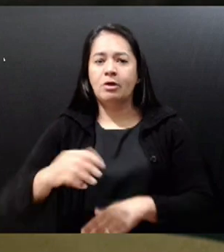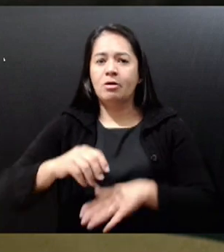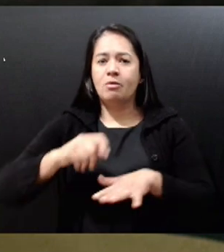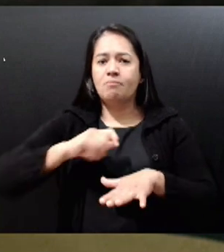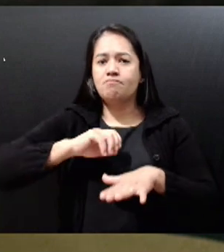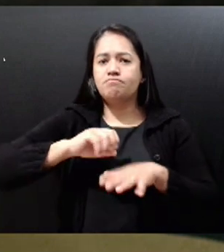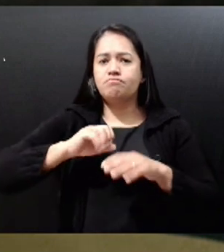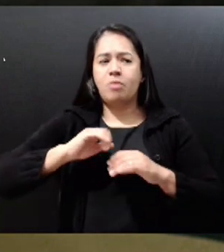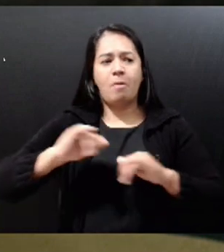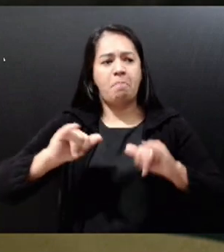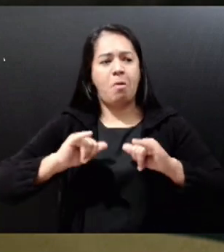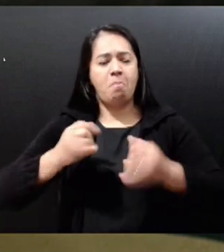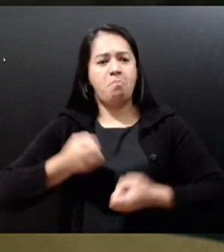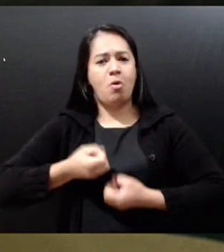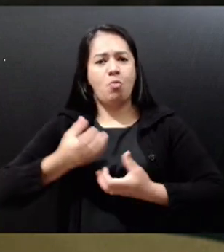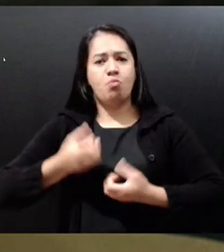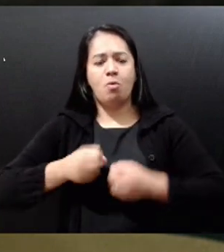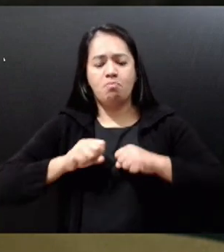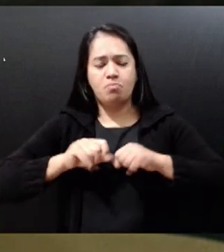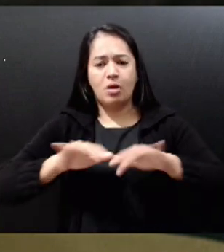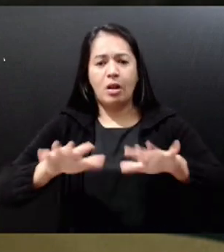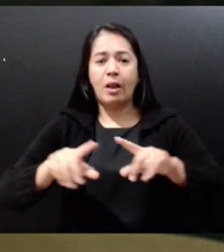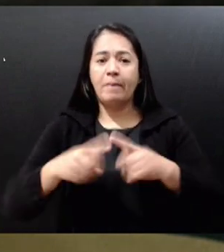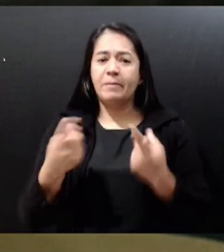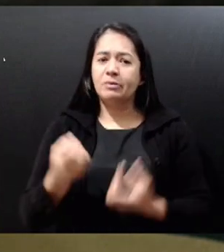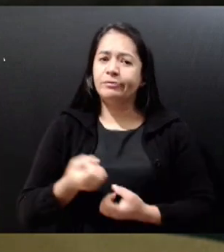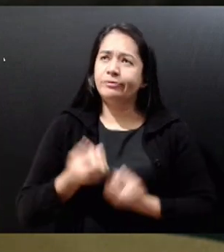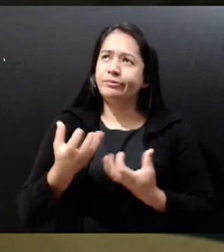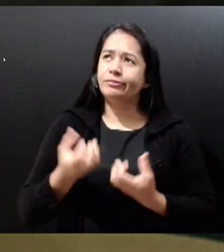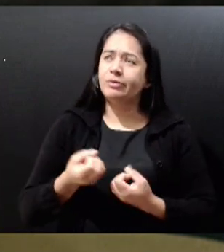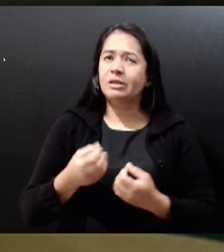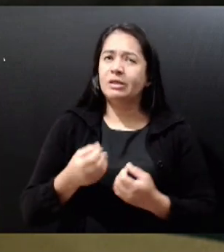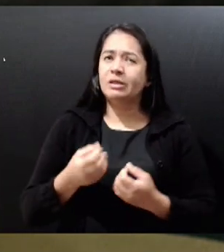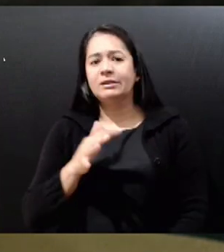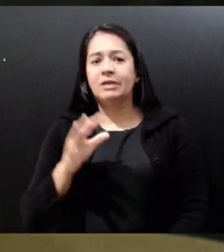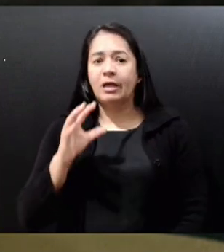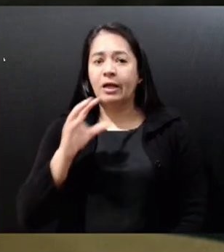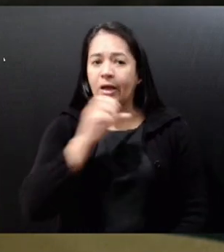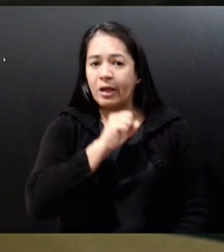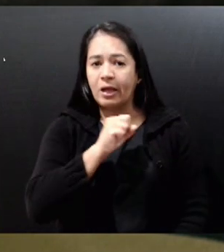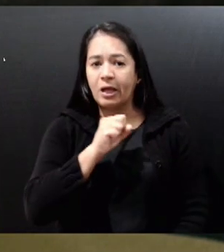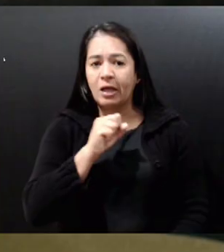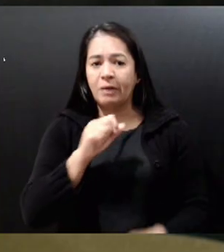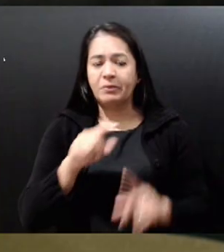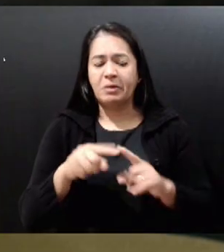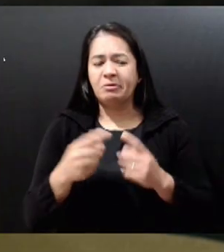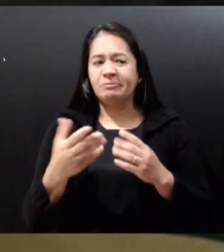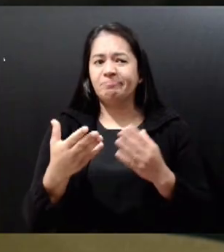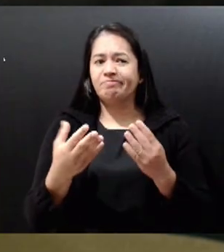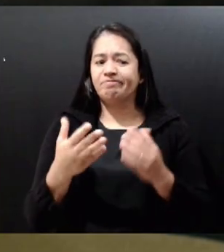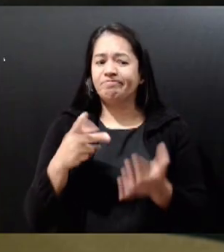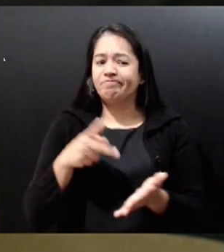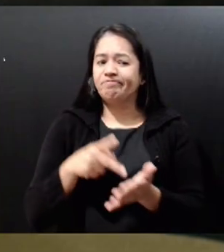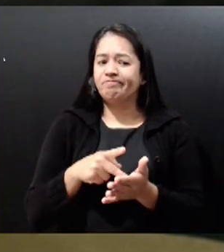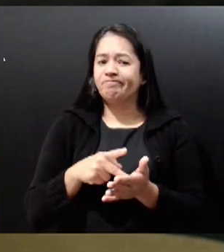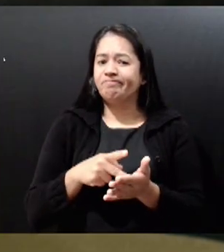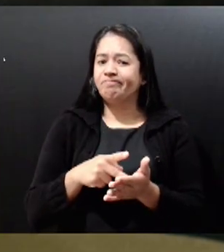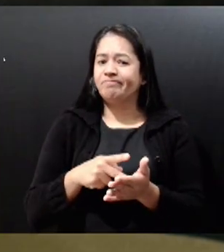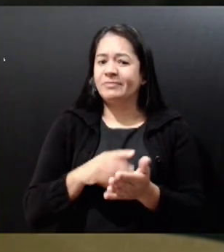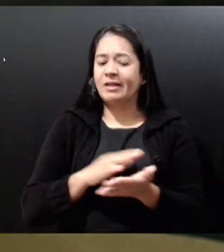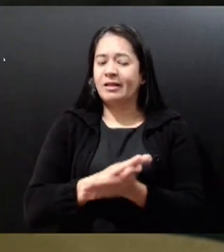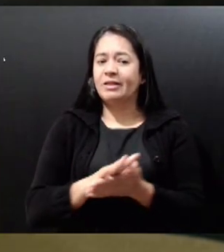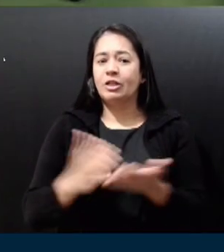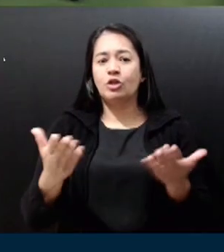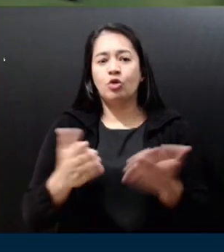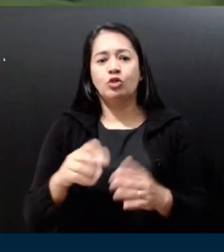mas informações muitas vezes muito rápidas e sem procedência. E hoje aqui a gente está falando com um advogado, a gente está falando de